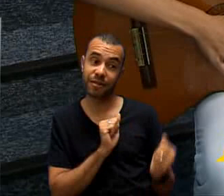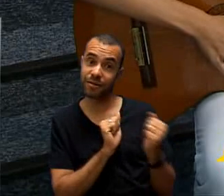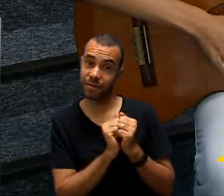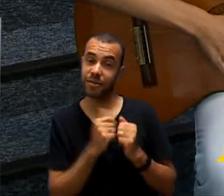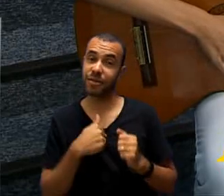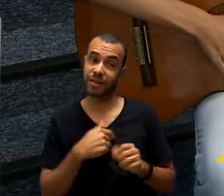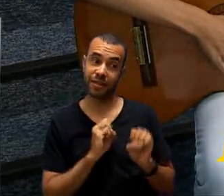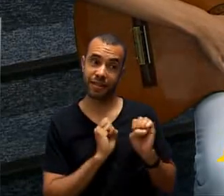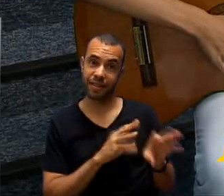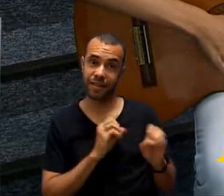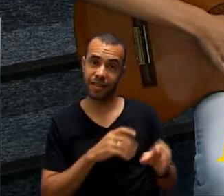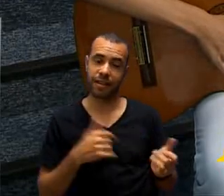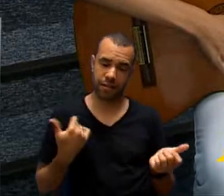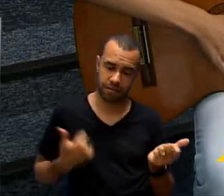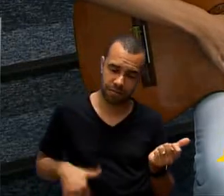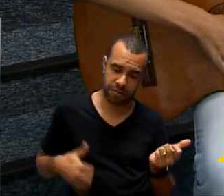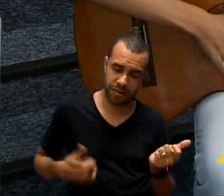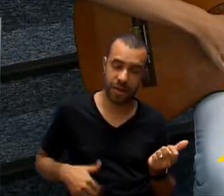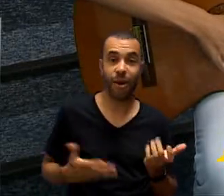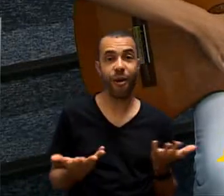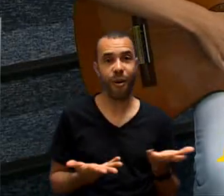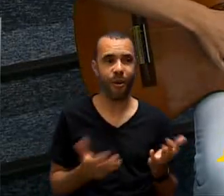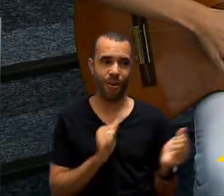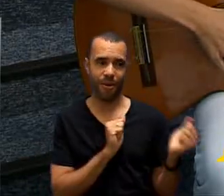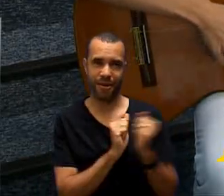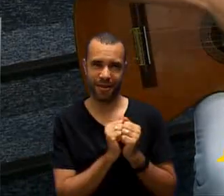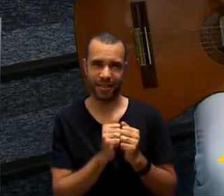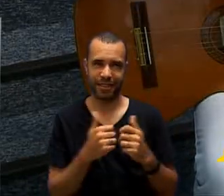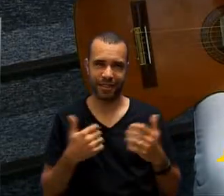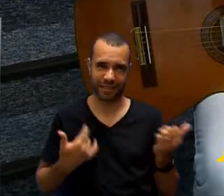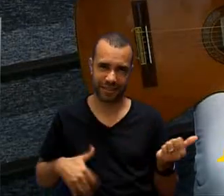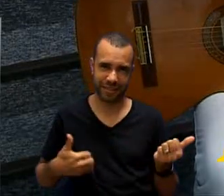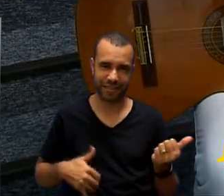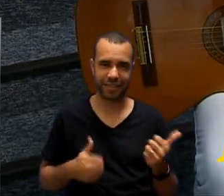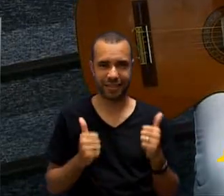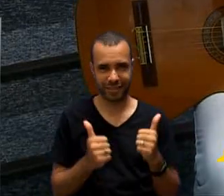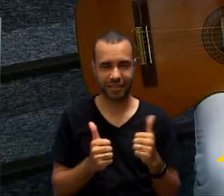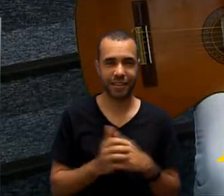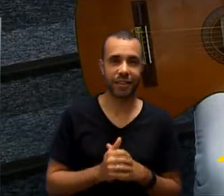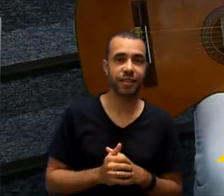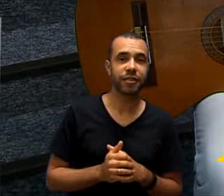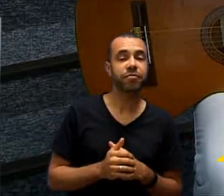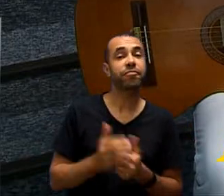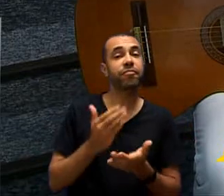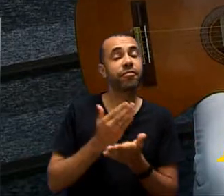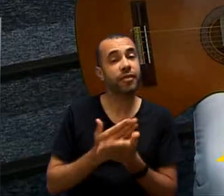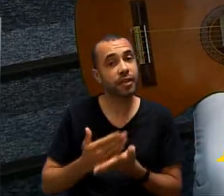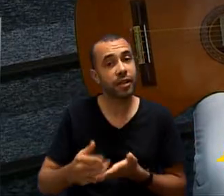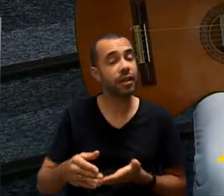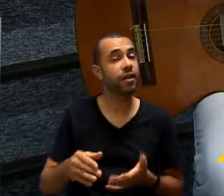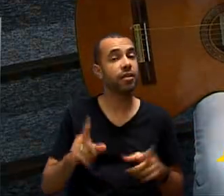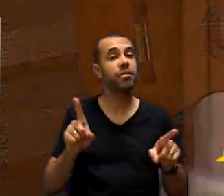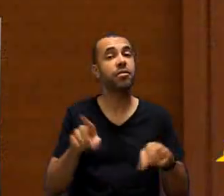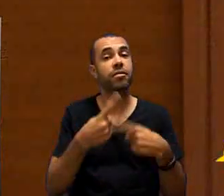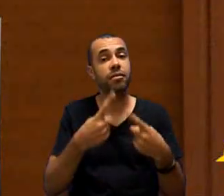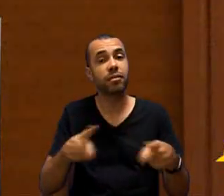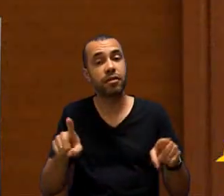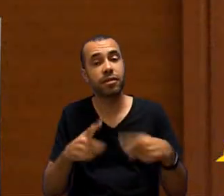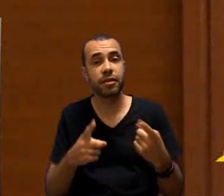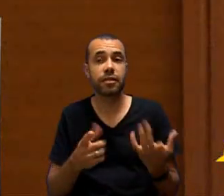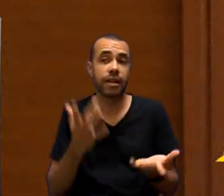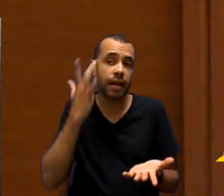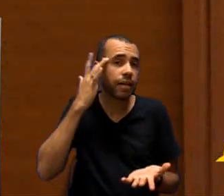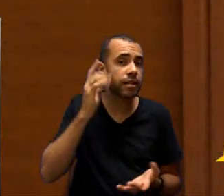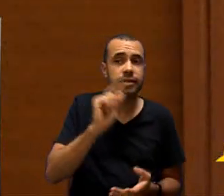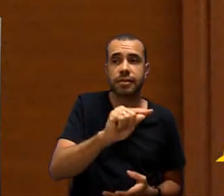comigo. Ele vai me acompanhar hoje na apresentação. A gente vai começar com uma música. Acredito que